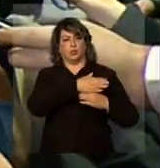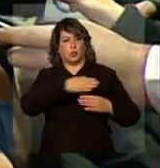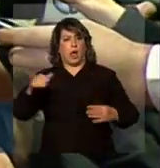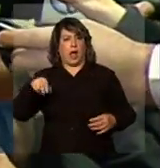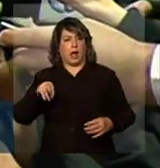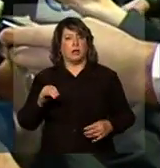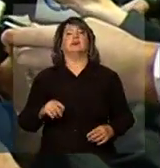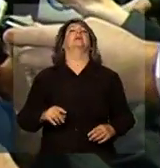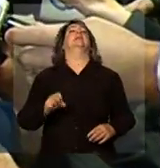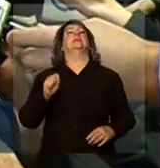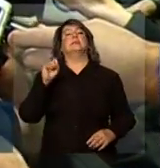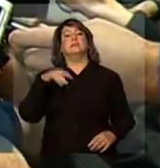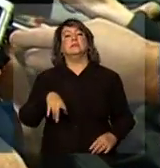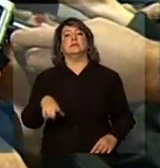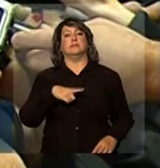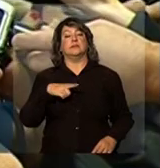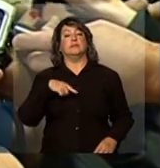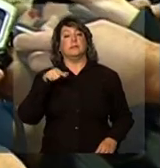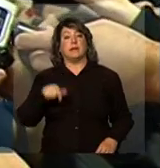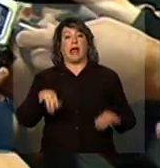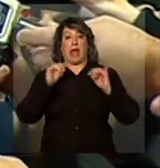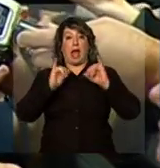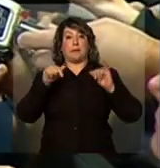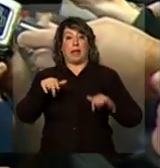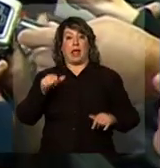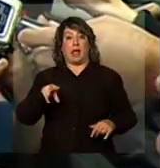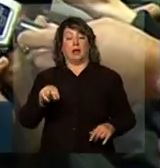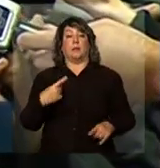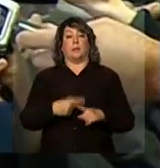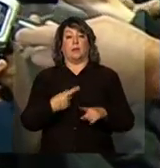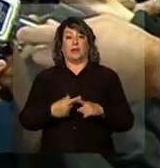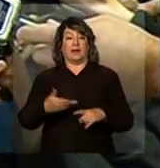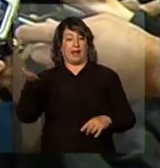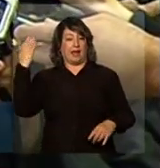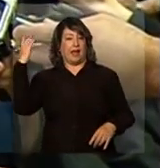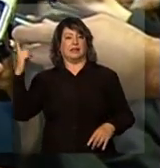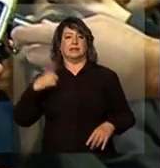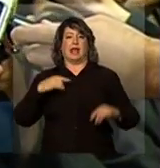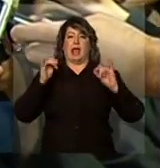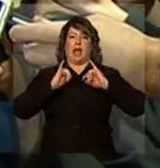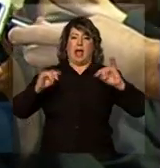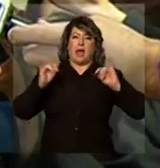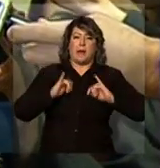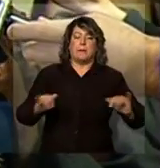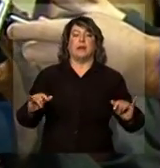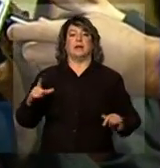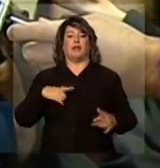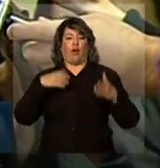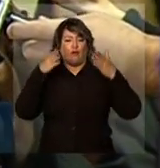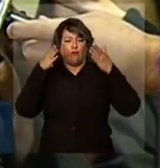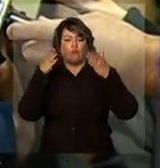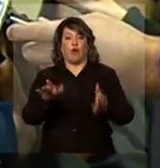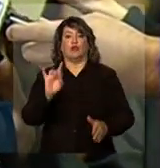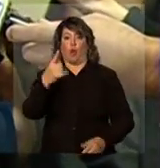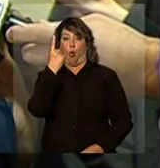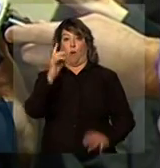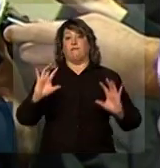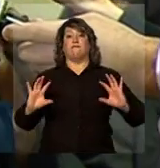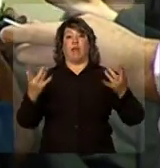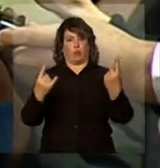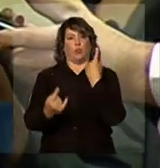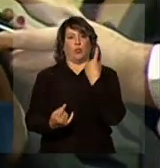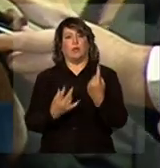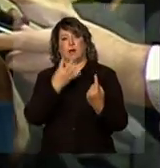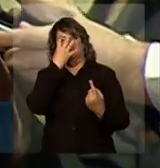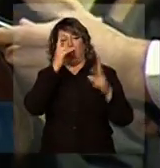uma diferença substancial da campanha deste ano normalmente nós tínhamos campanhas que eram focadas num evento no caso específico